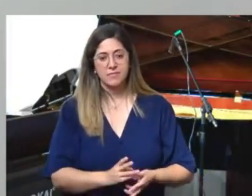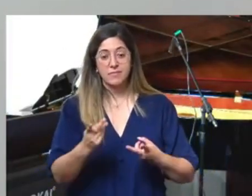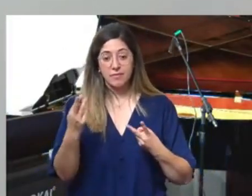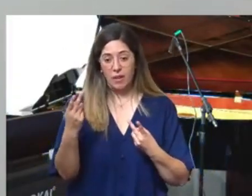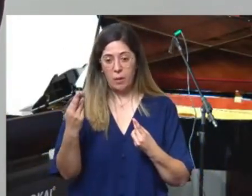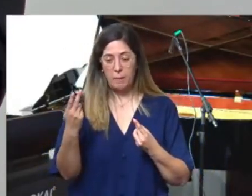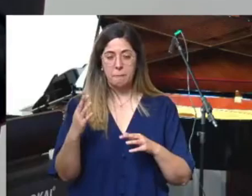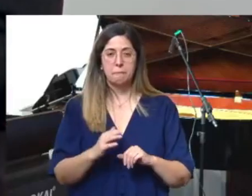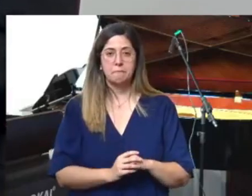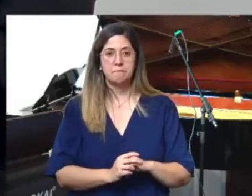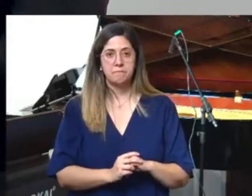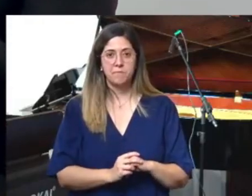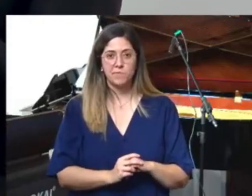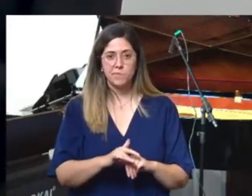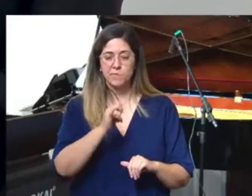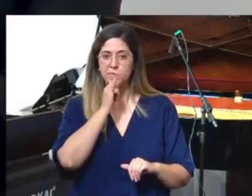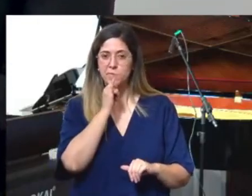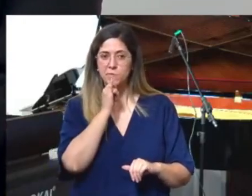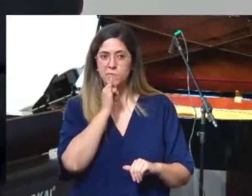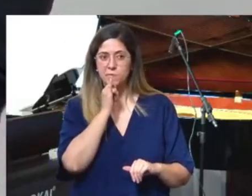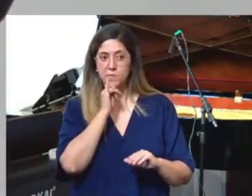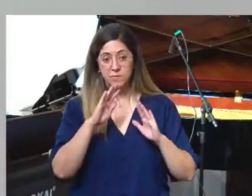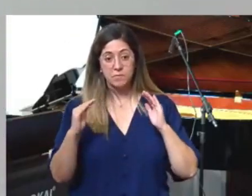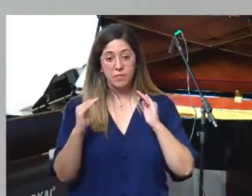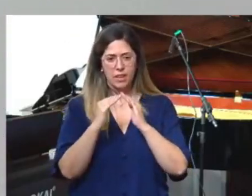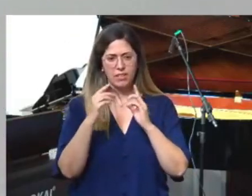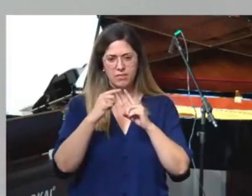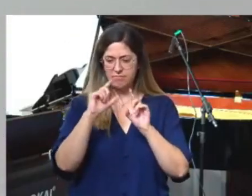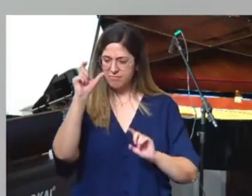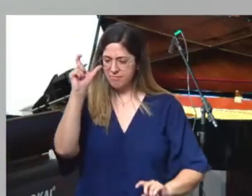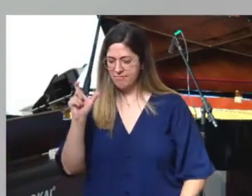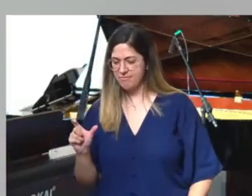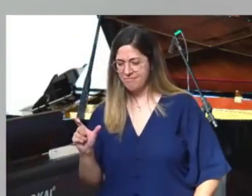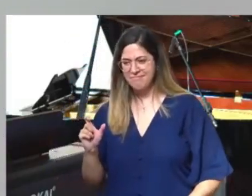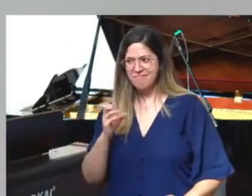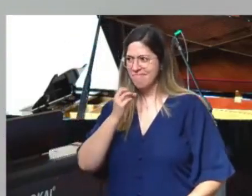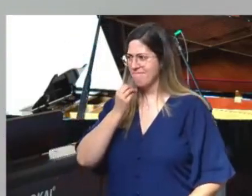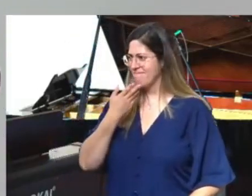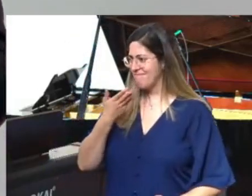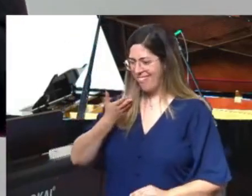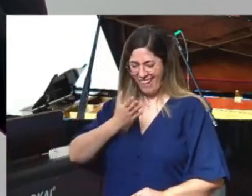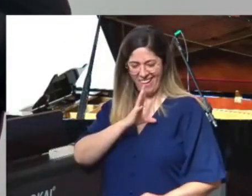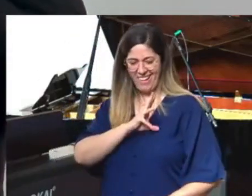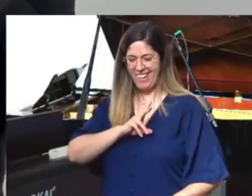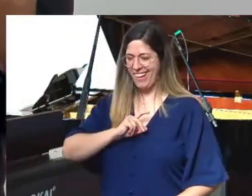na igreja e outra pessoa completamente